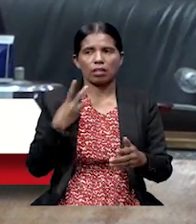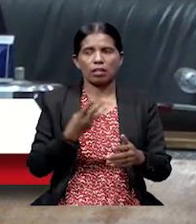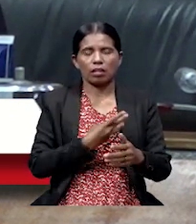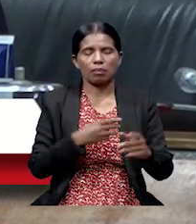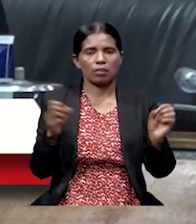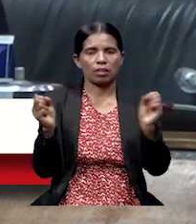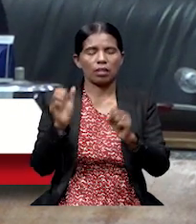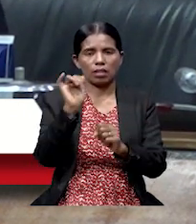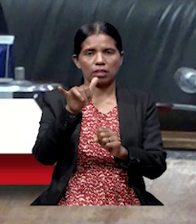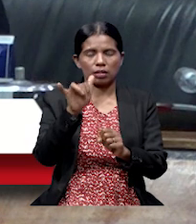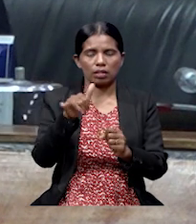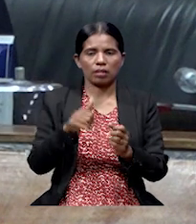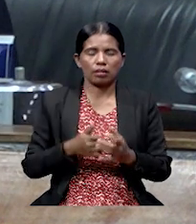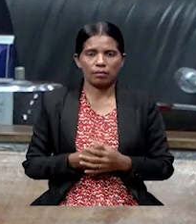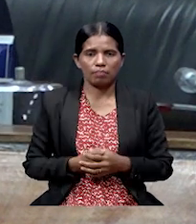aceita